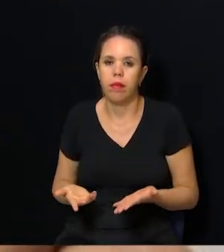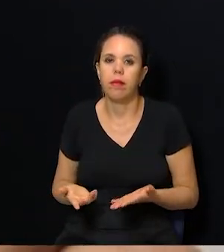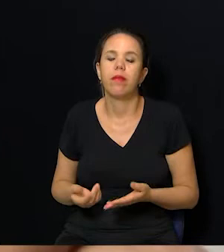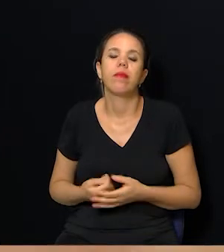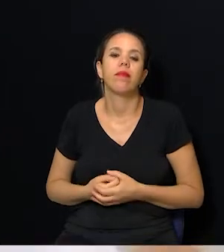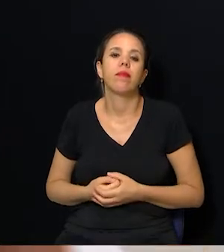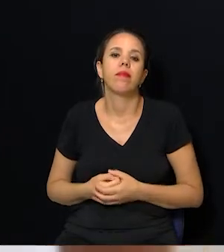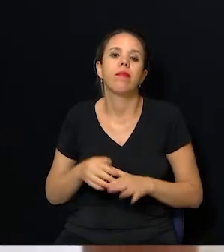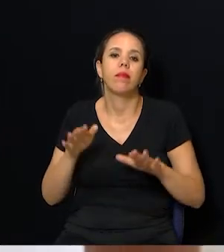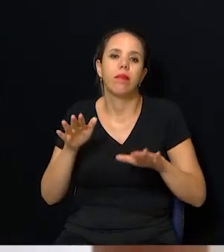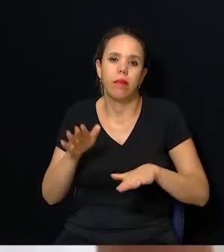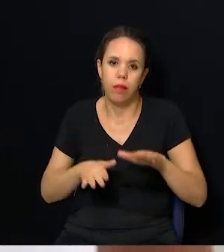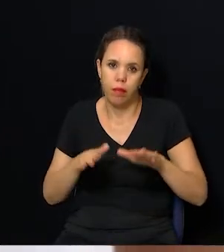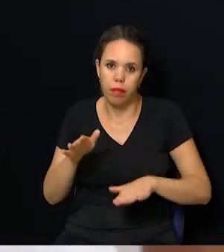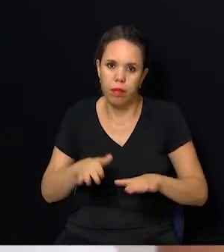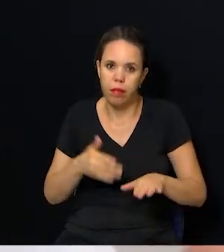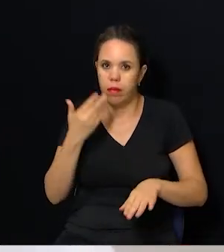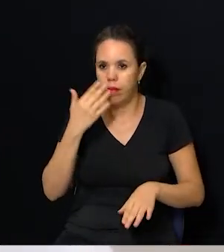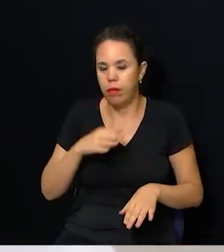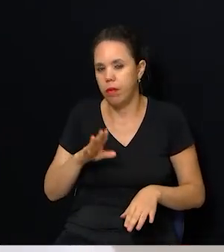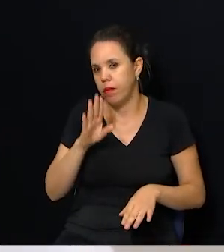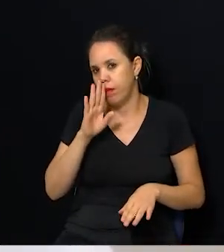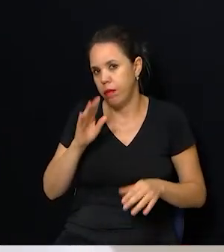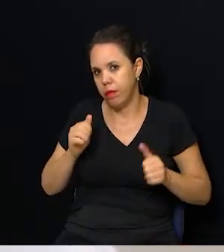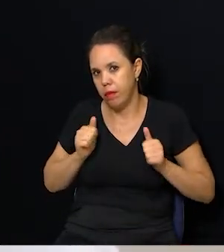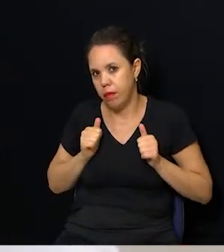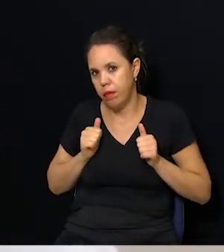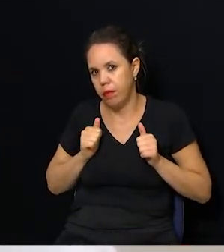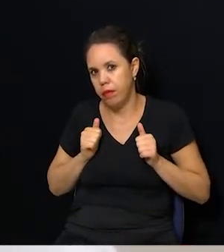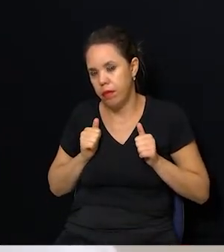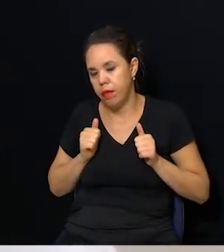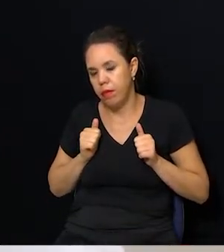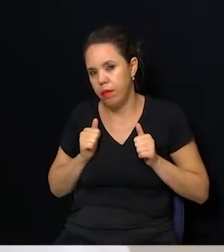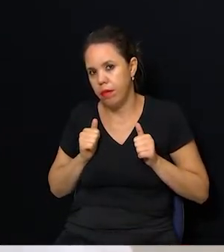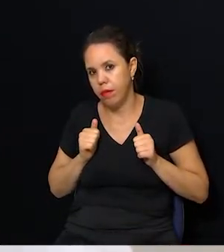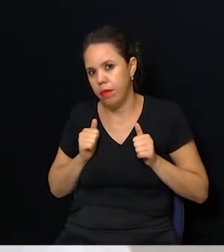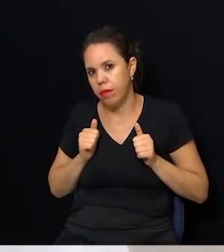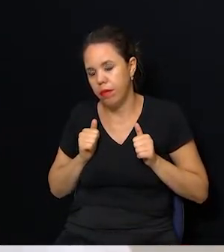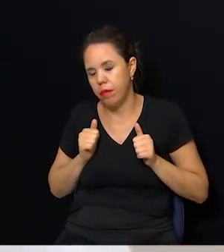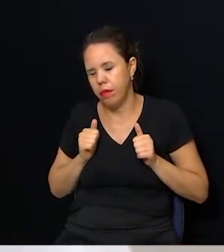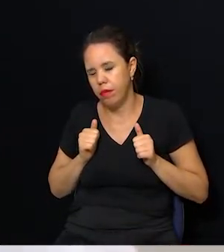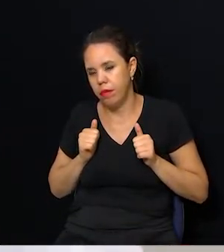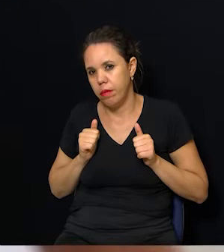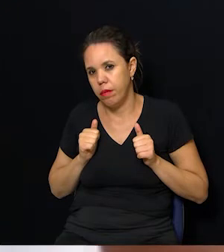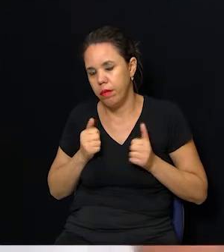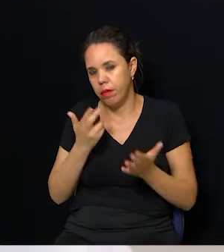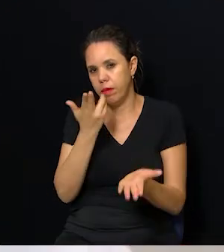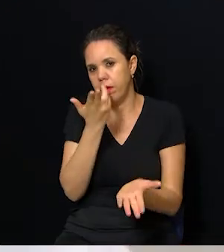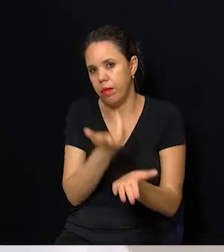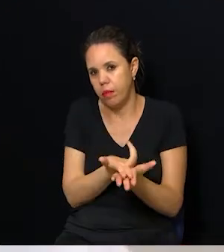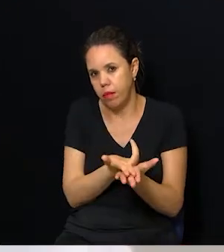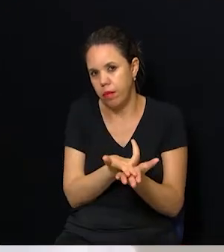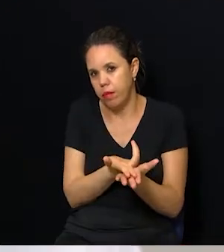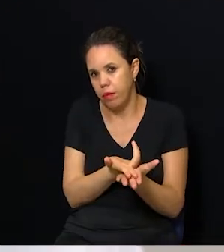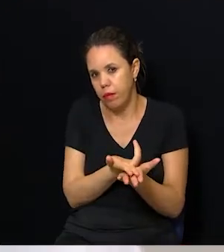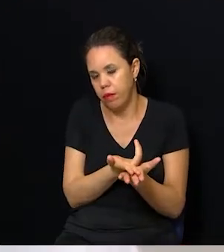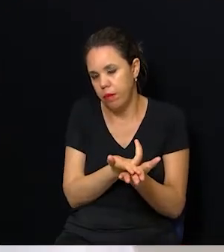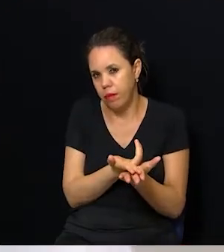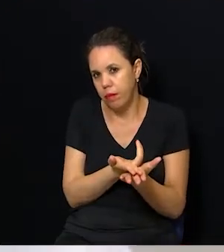anatômica, ela depende da criança ficar quietinha, na mesma posição, né, deitadinha na